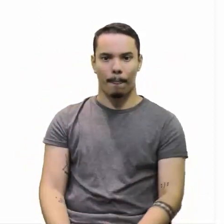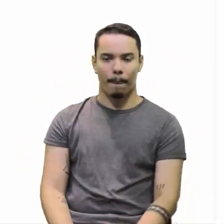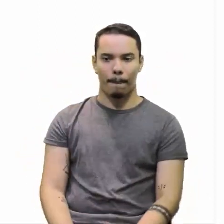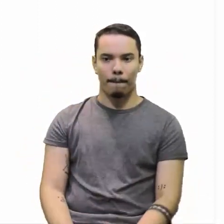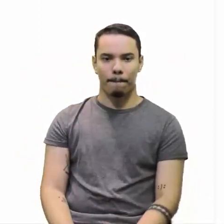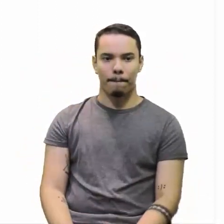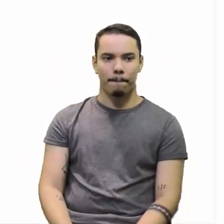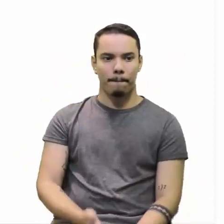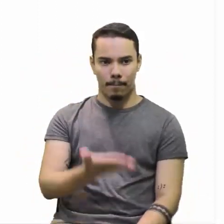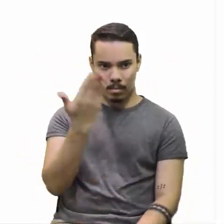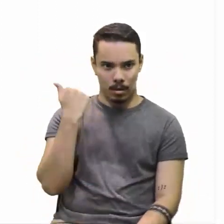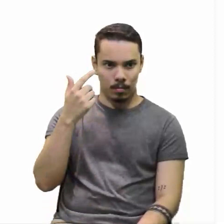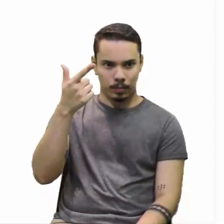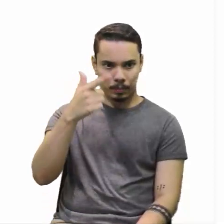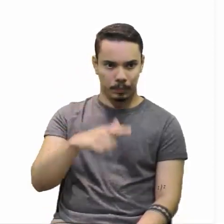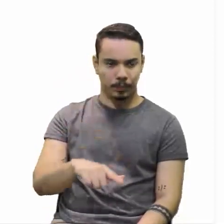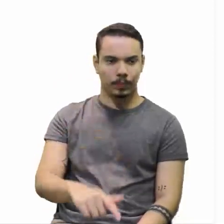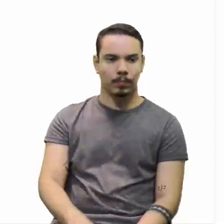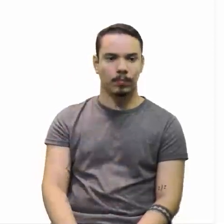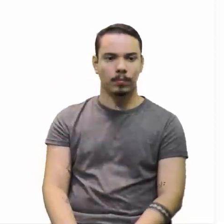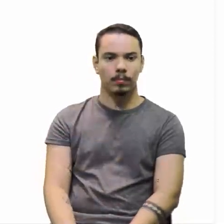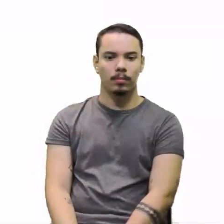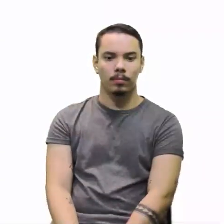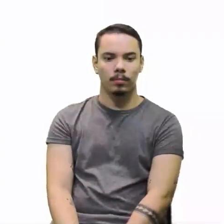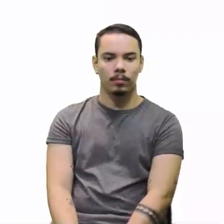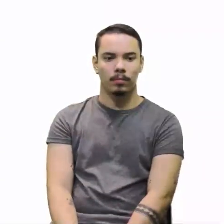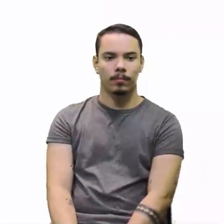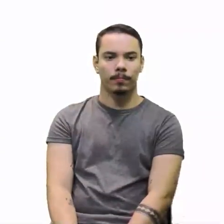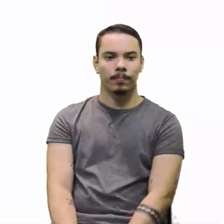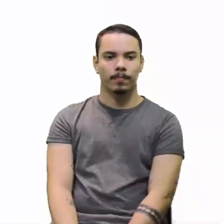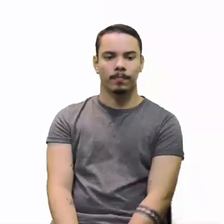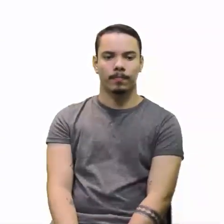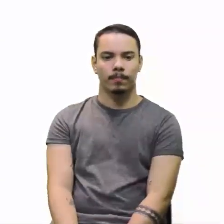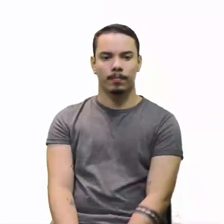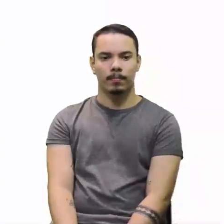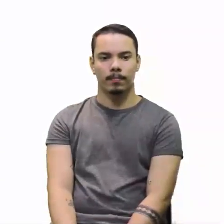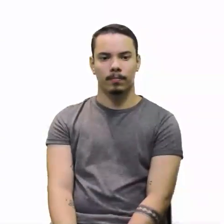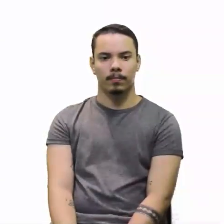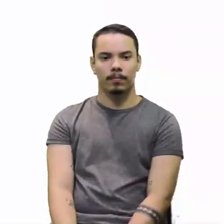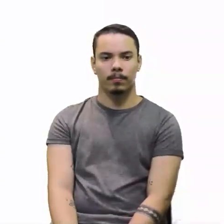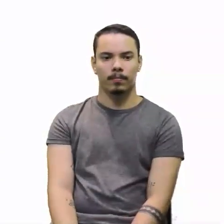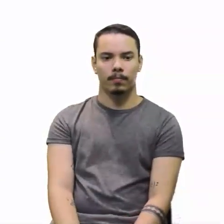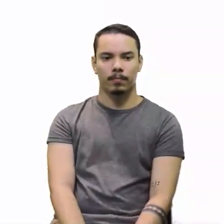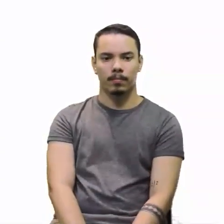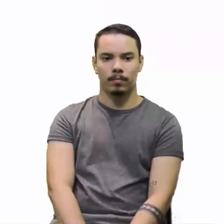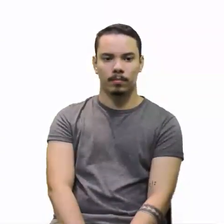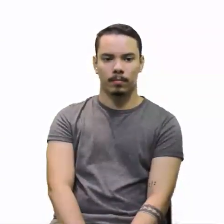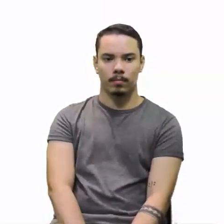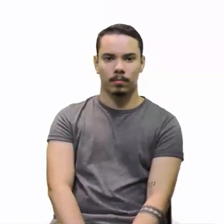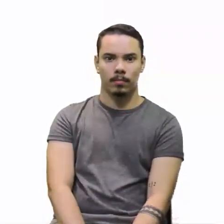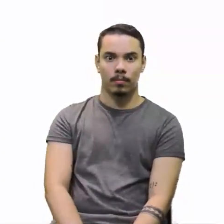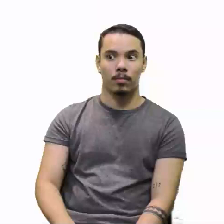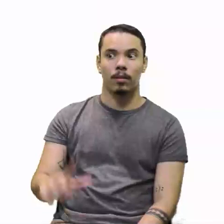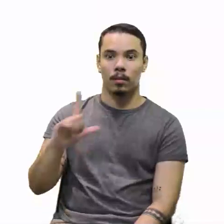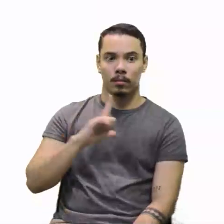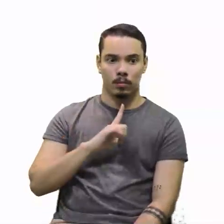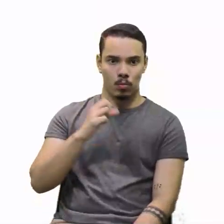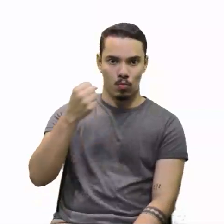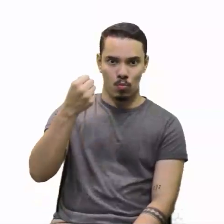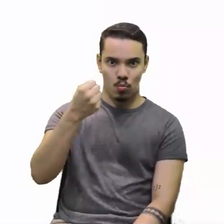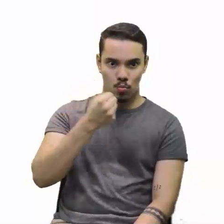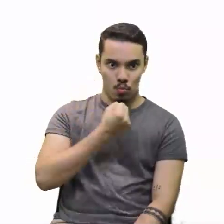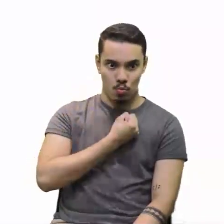Vamos lá para mais um exercício. Então, está bem simplesinho, né? Olha, o exercício 2. Está entrando também o